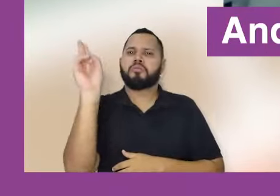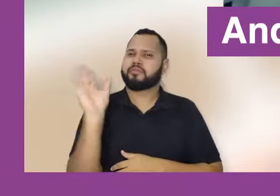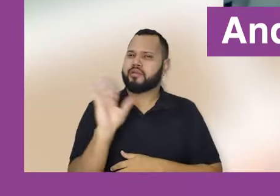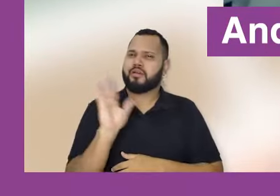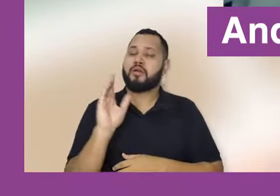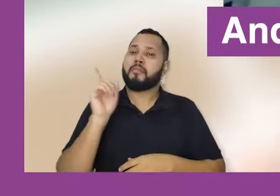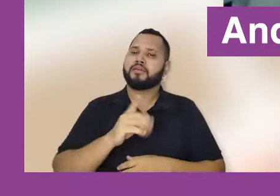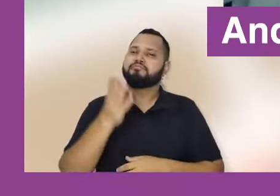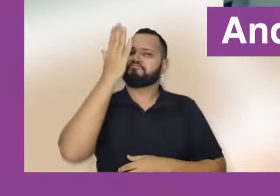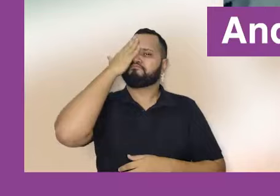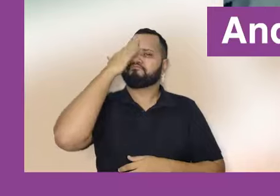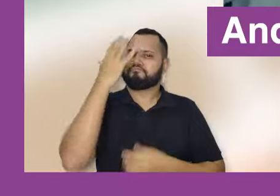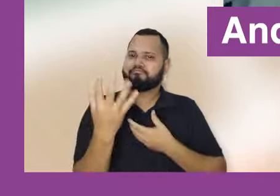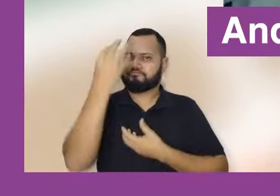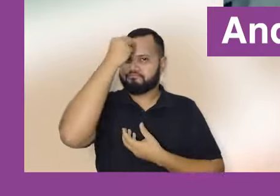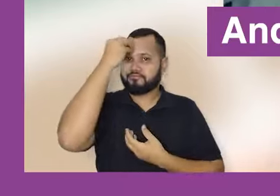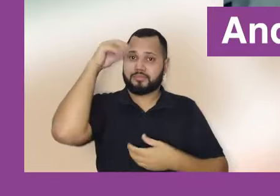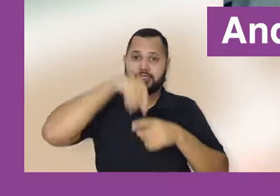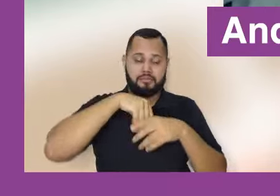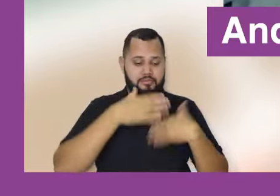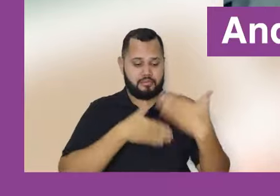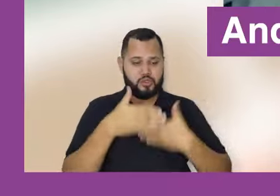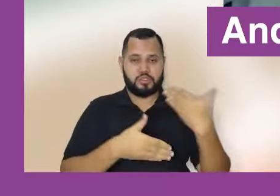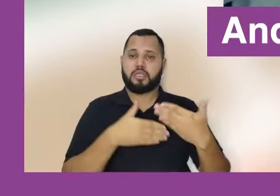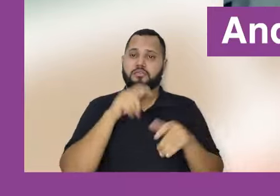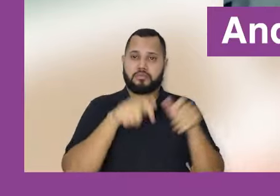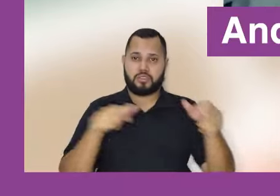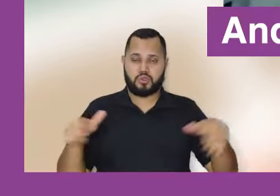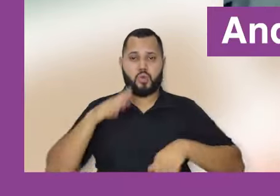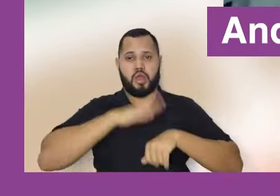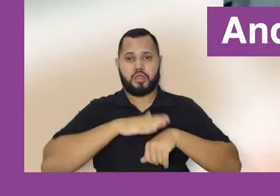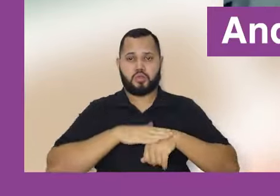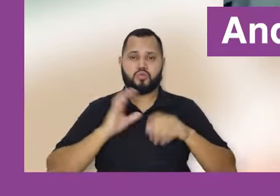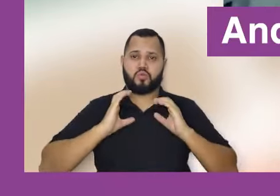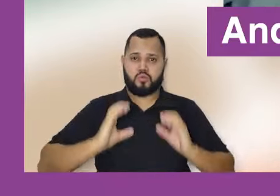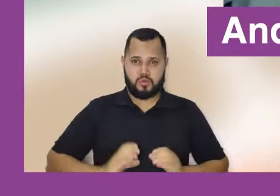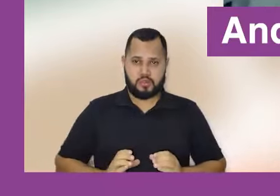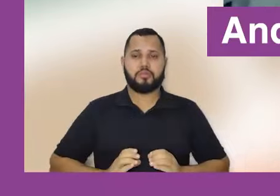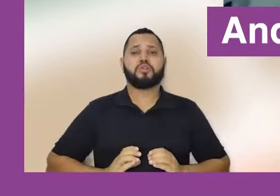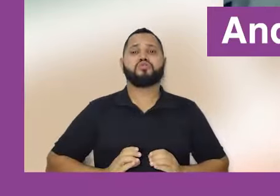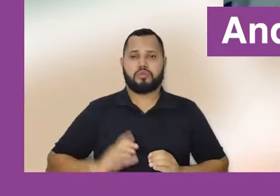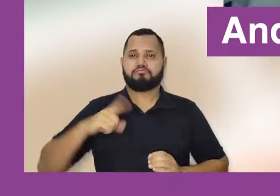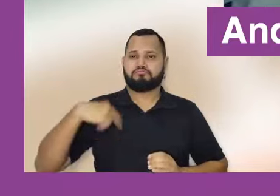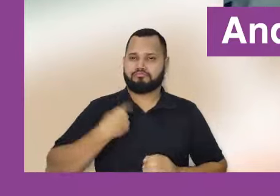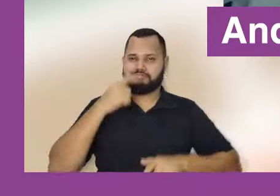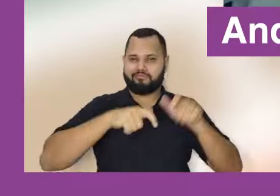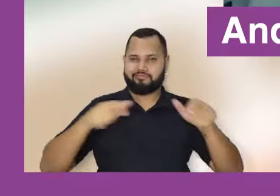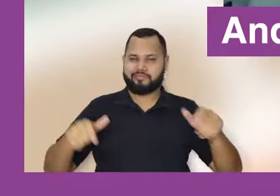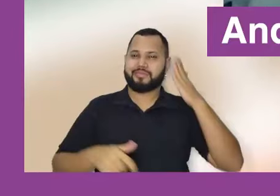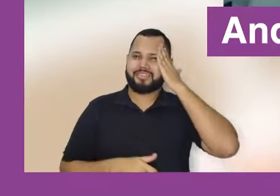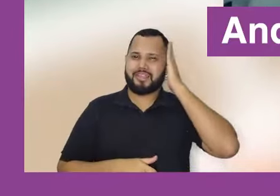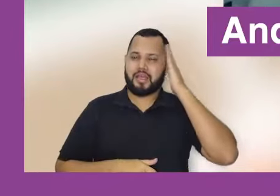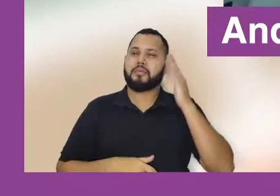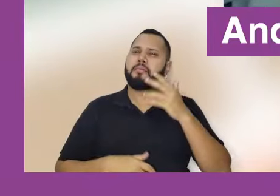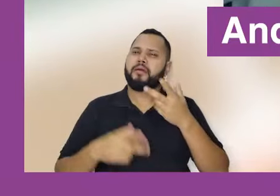mas está muito bem traduzido nos processos de pessoas nas atitudes e comportamentos dos nossos líderes né